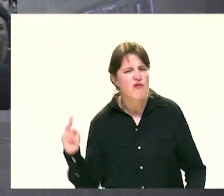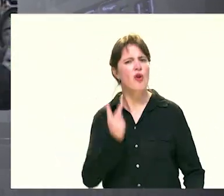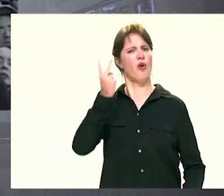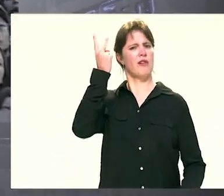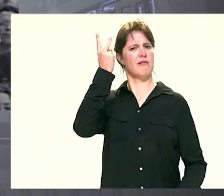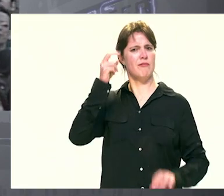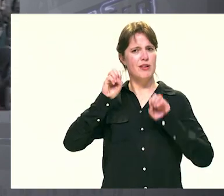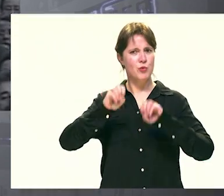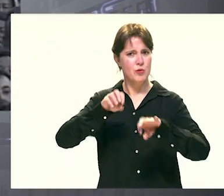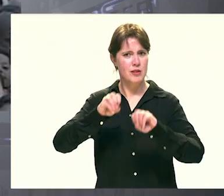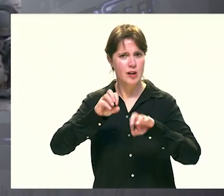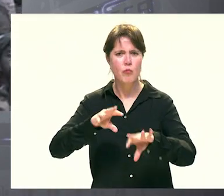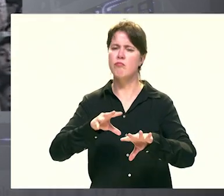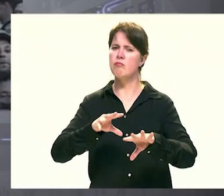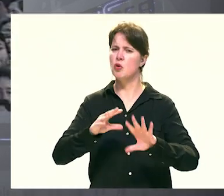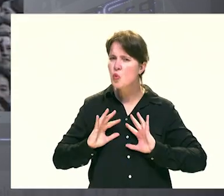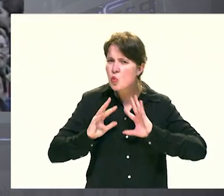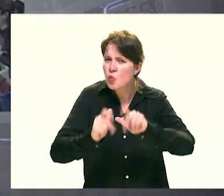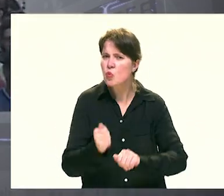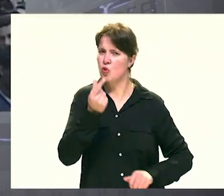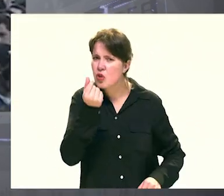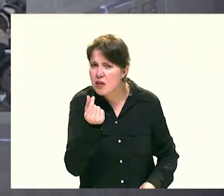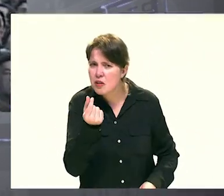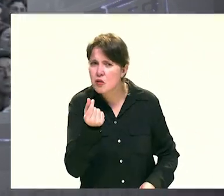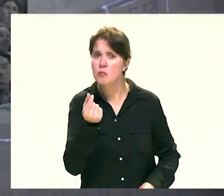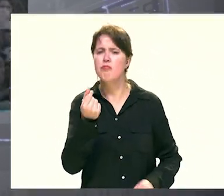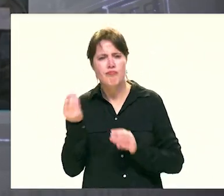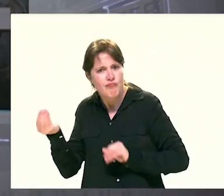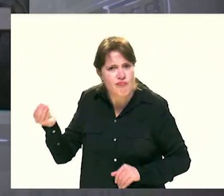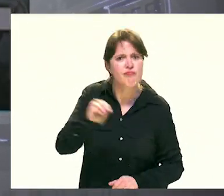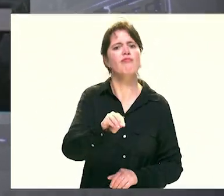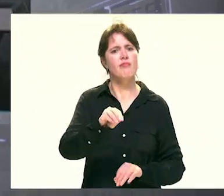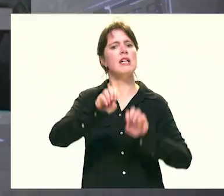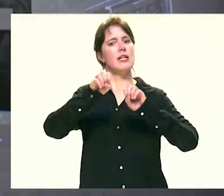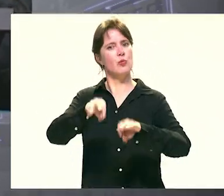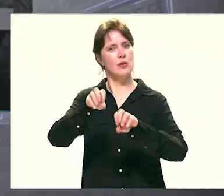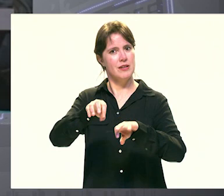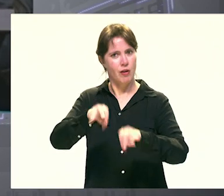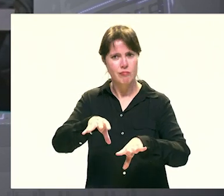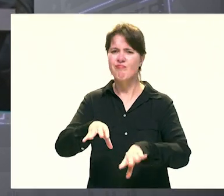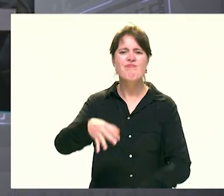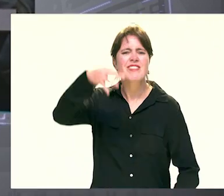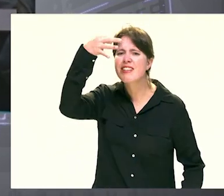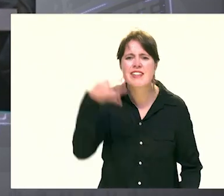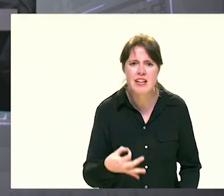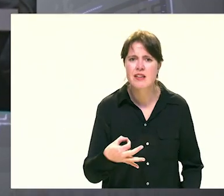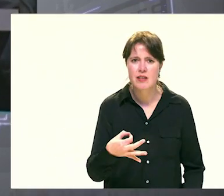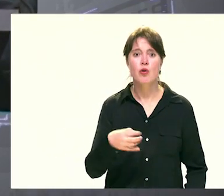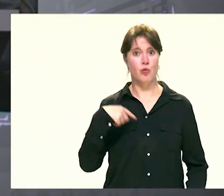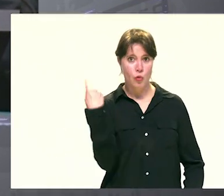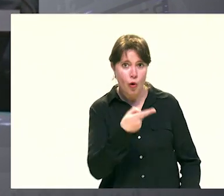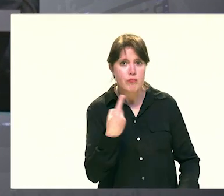por determinação de quem aprendeu na prática o valor da educação, cada centavo que